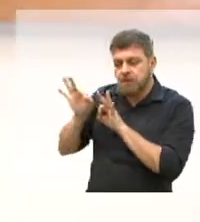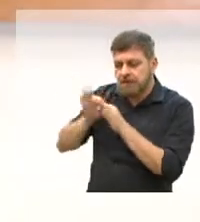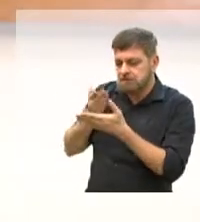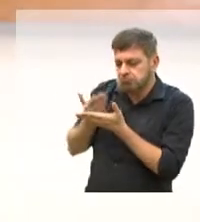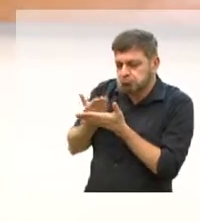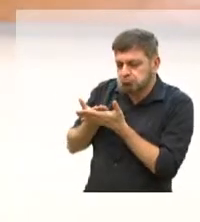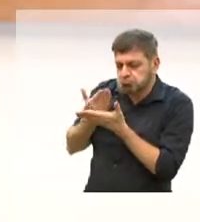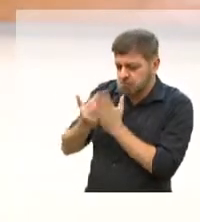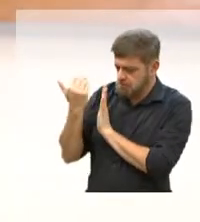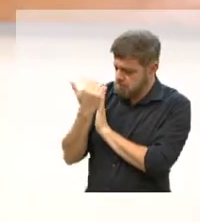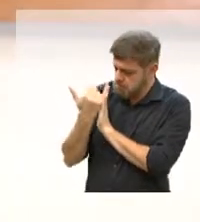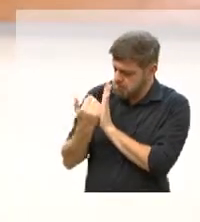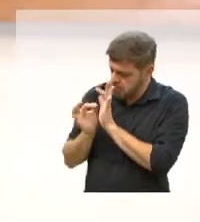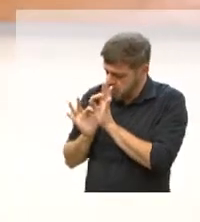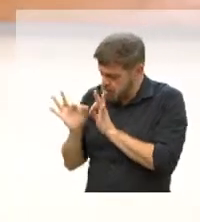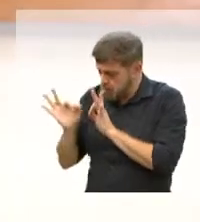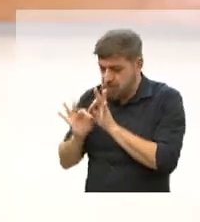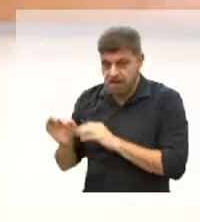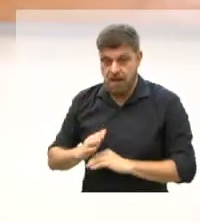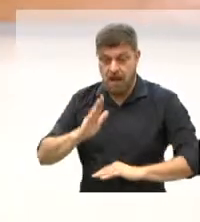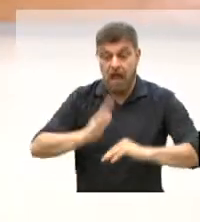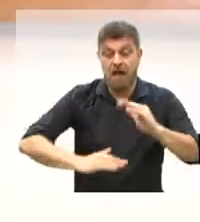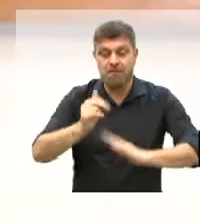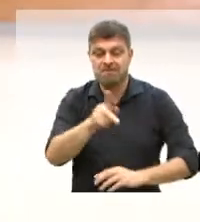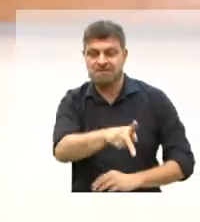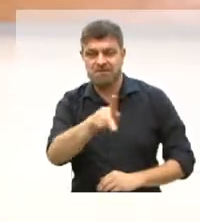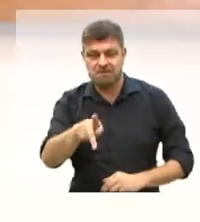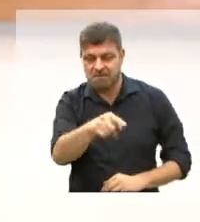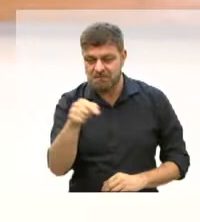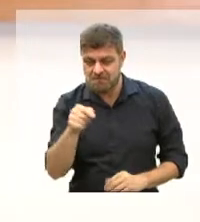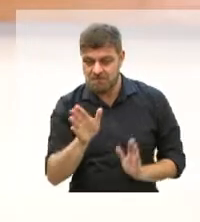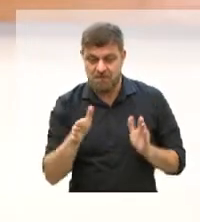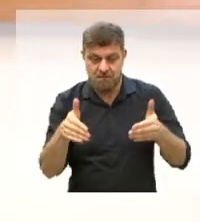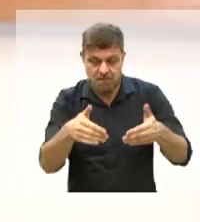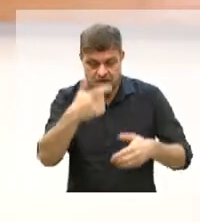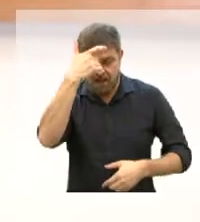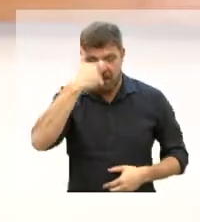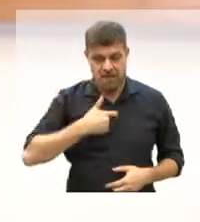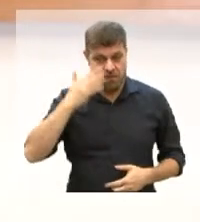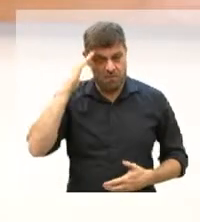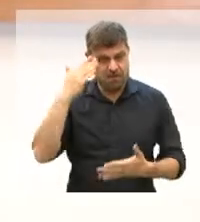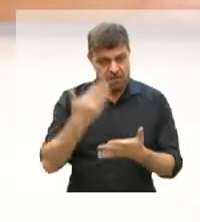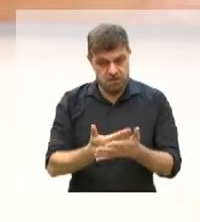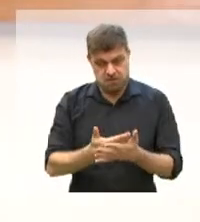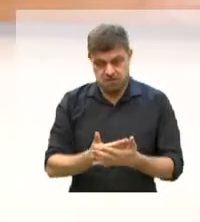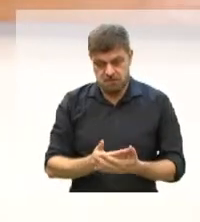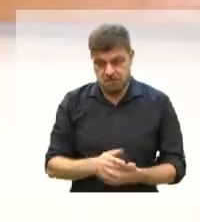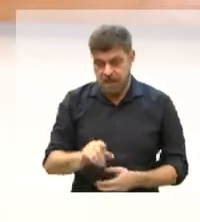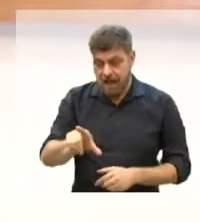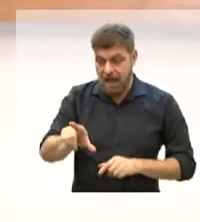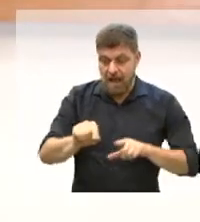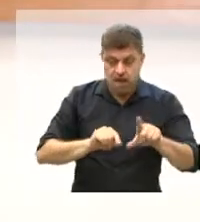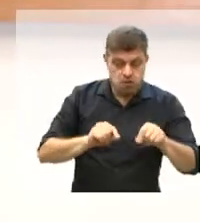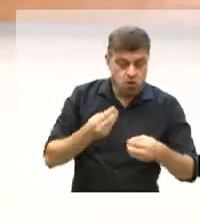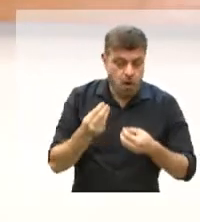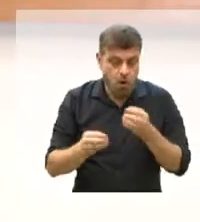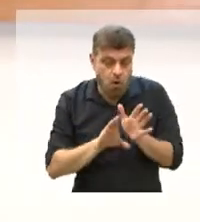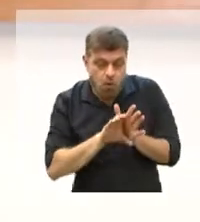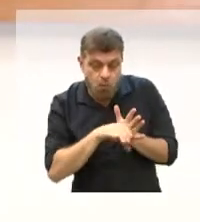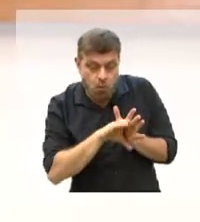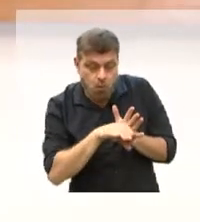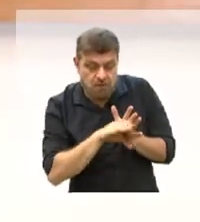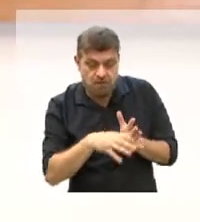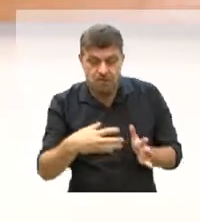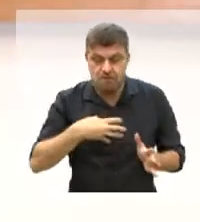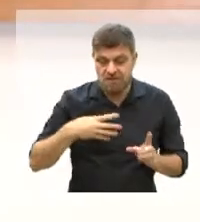pensando aqui no que a gente está falando da profissão do professor, né? Ensinar para mim tem uma relação na escolha que o professor faz do conteúdo, da forma como